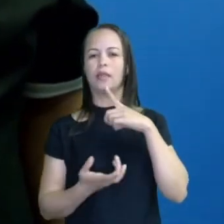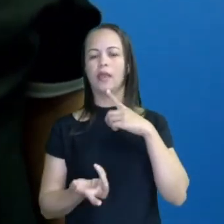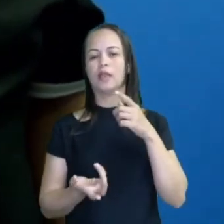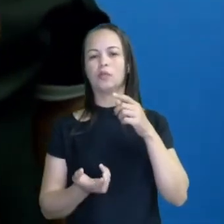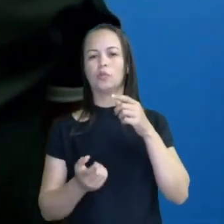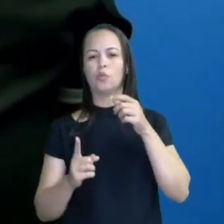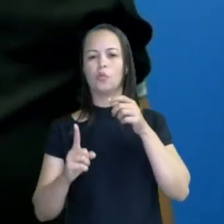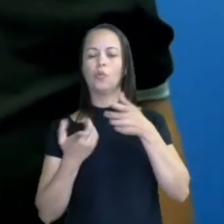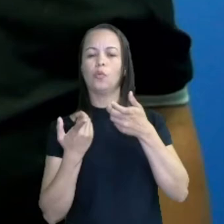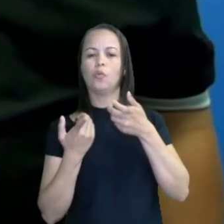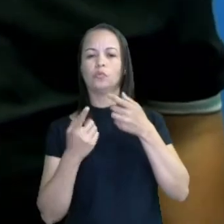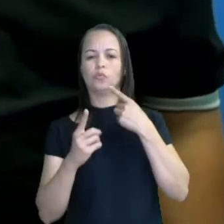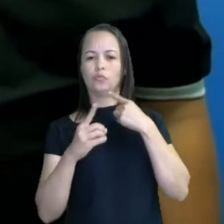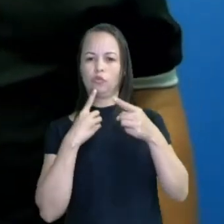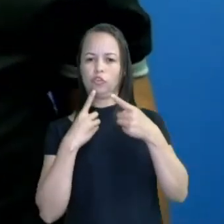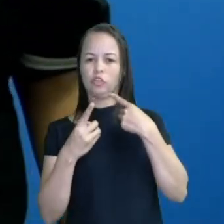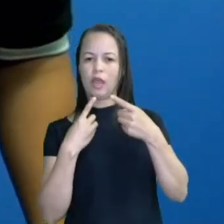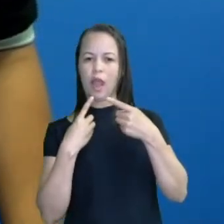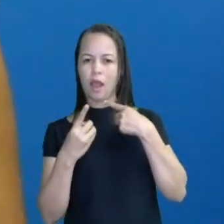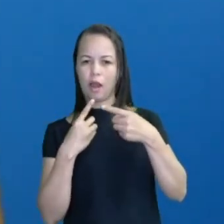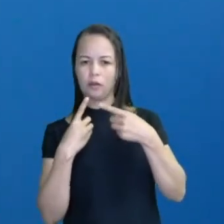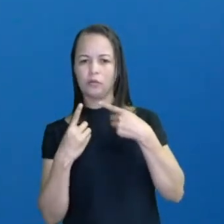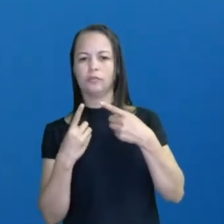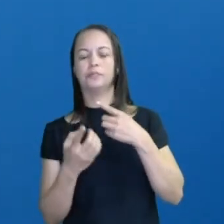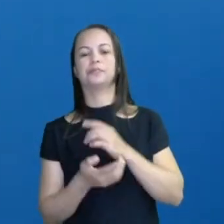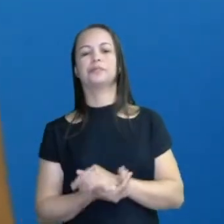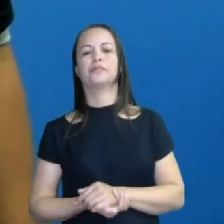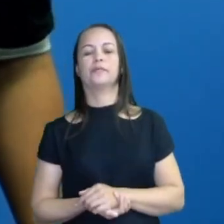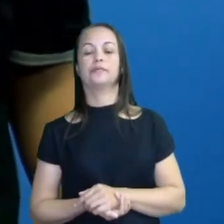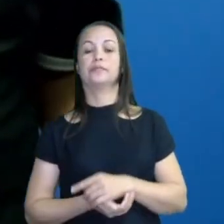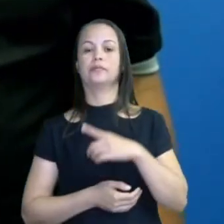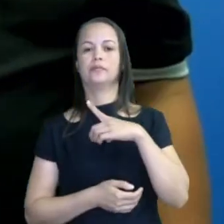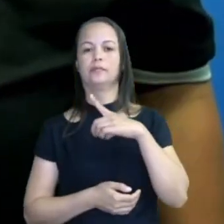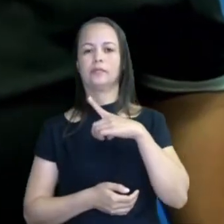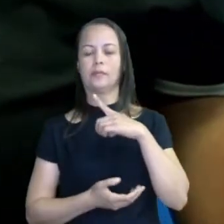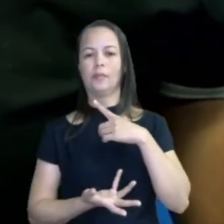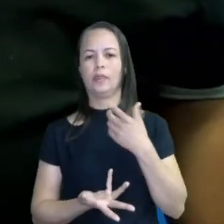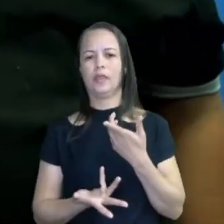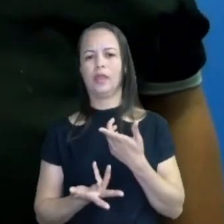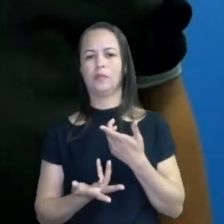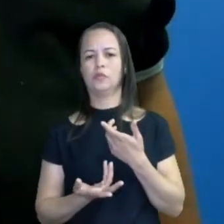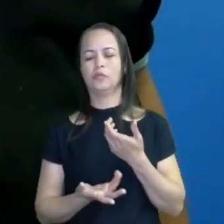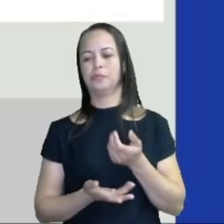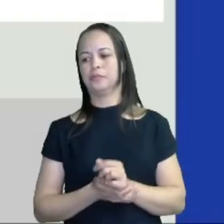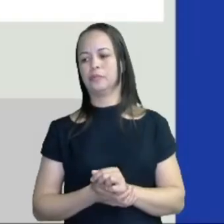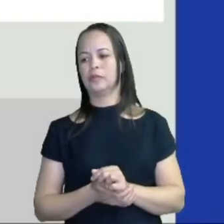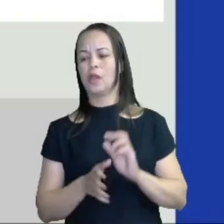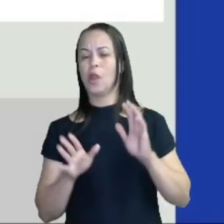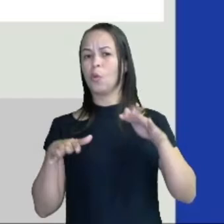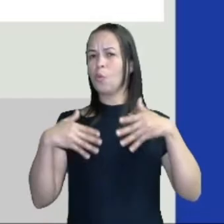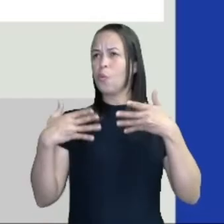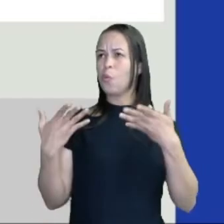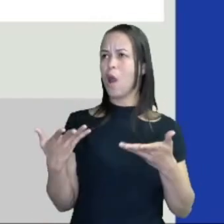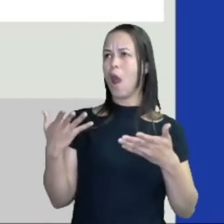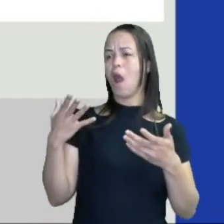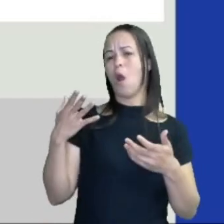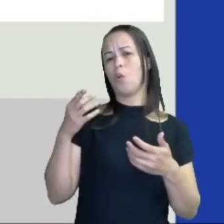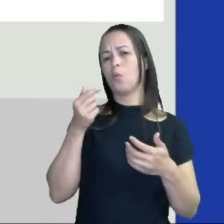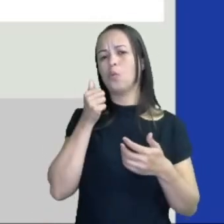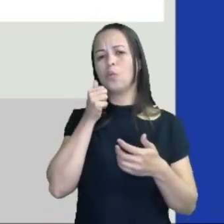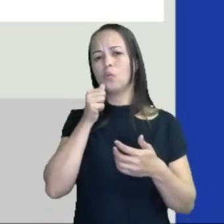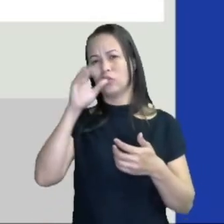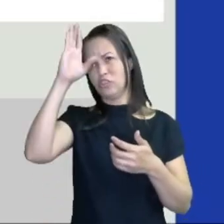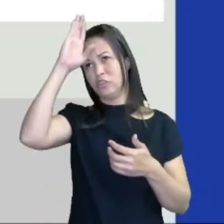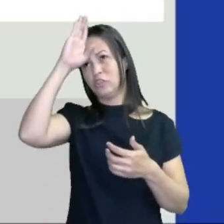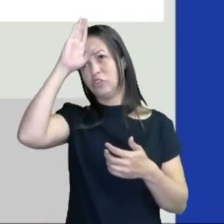um diálogo, certo? Aqui temos, qual titia? Vê que aqui já é outro diálogo que a